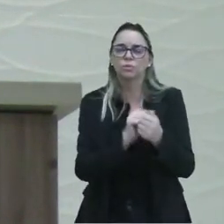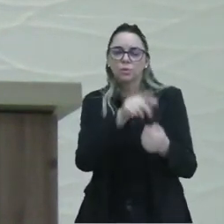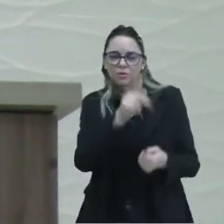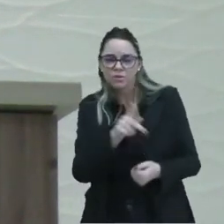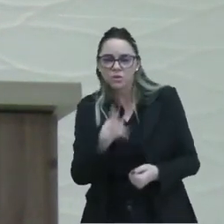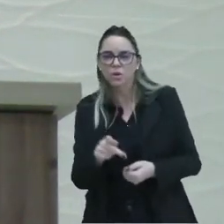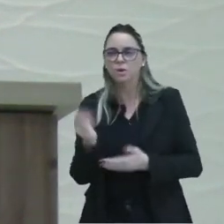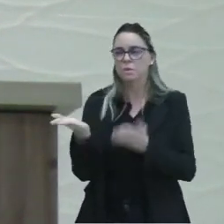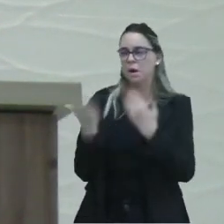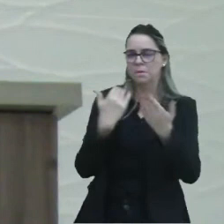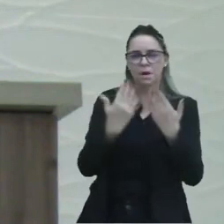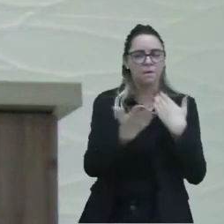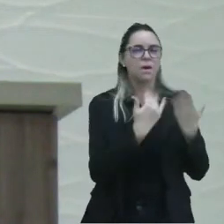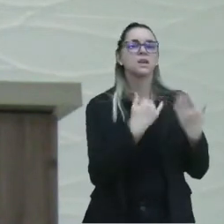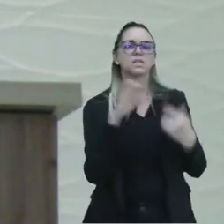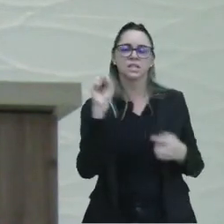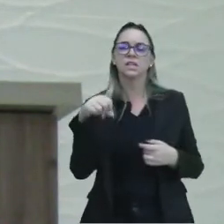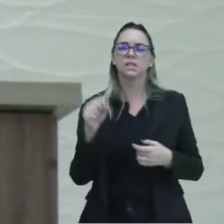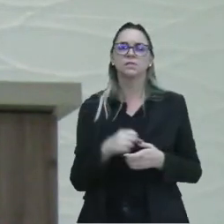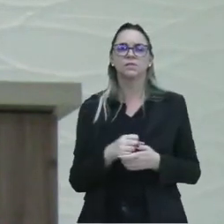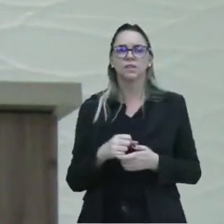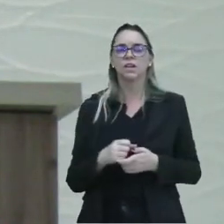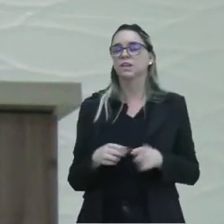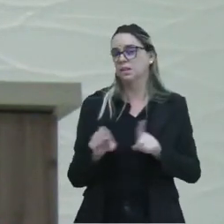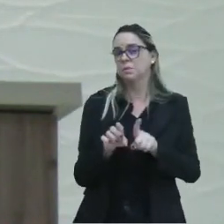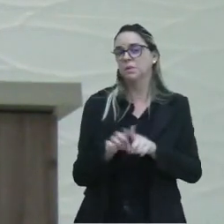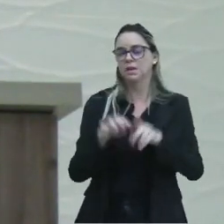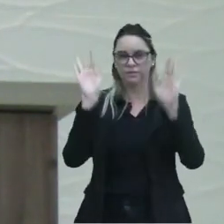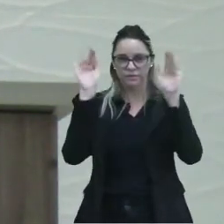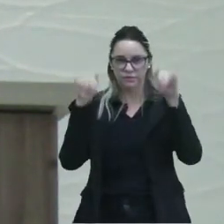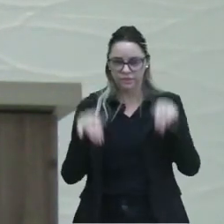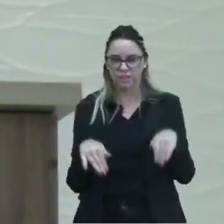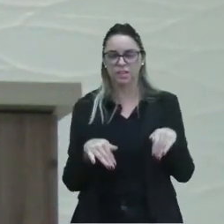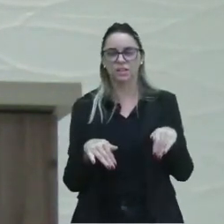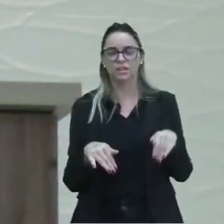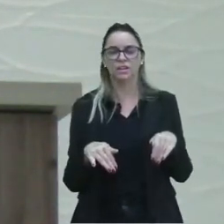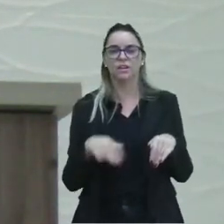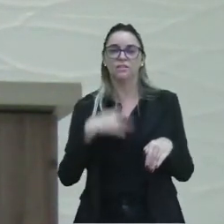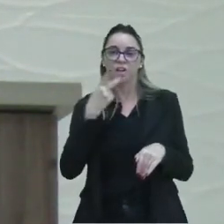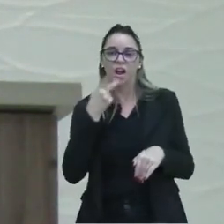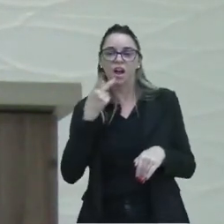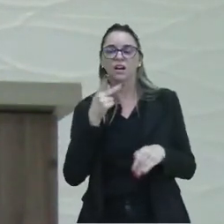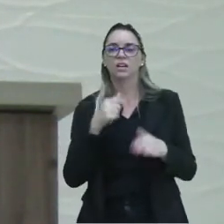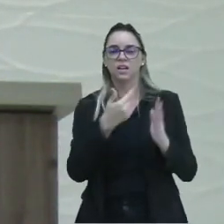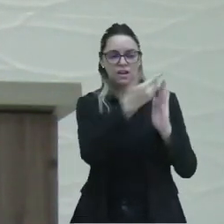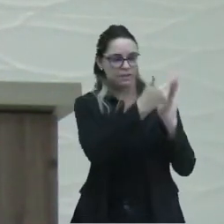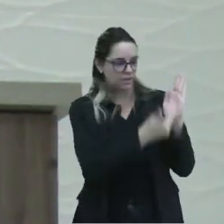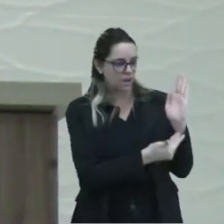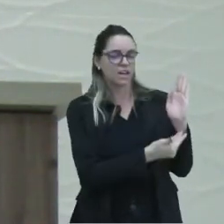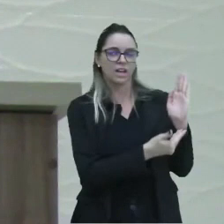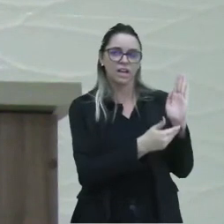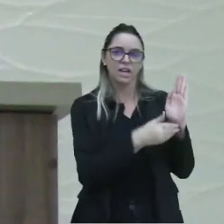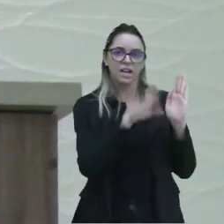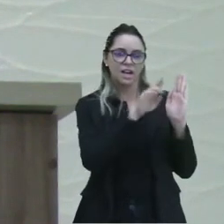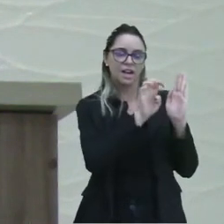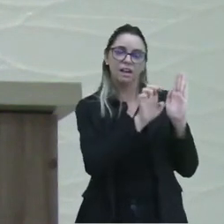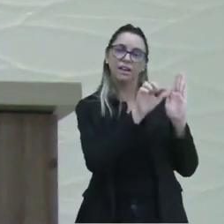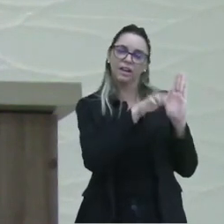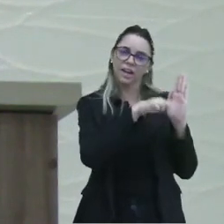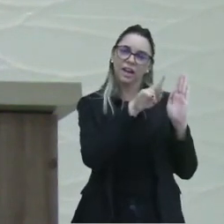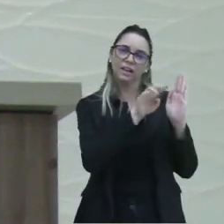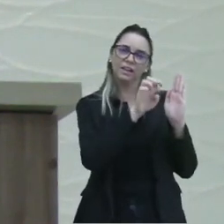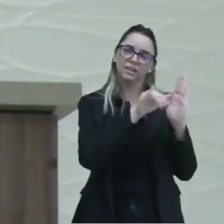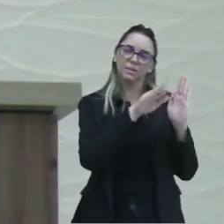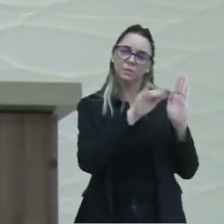dialogar. E, por fim, quero encerrar meu pronunciamento defendendo a aprovação desse requerimento qual coloquei, para que assim